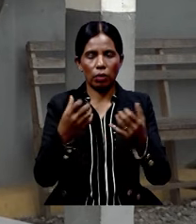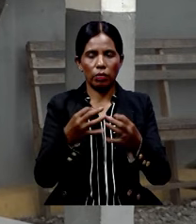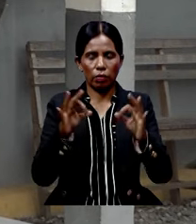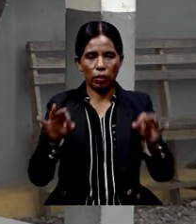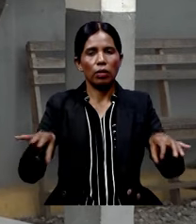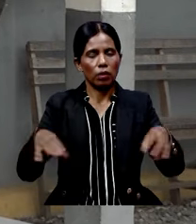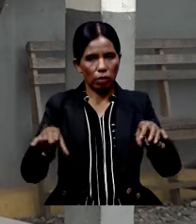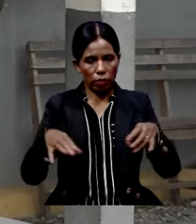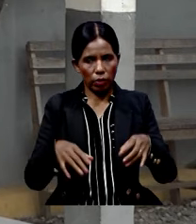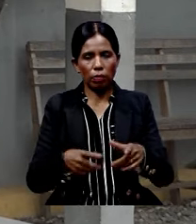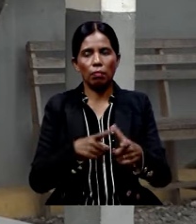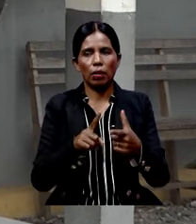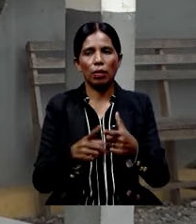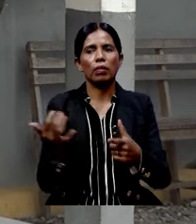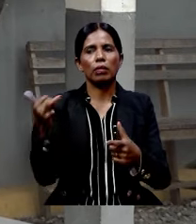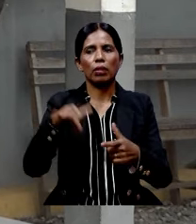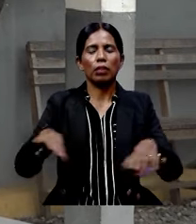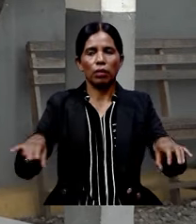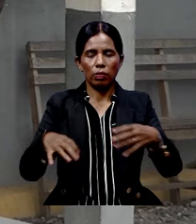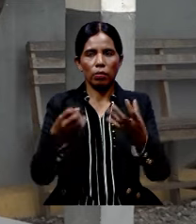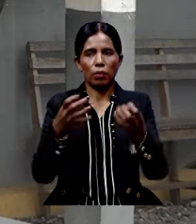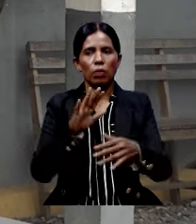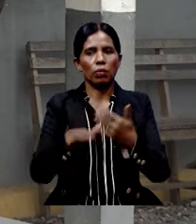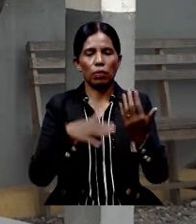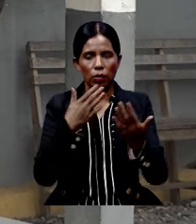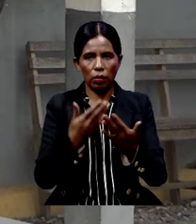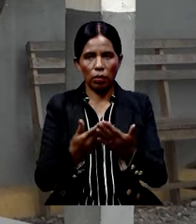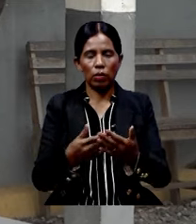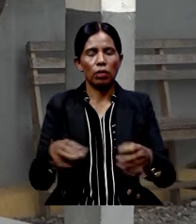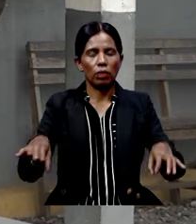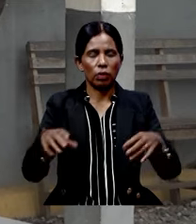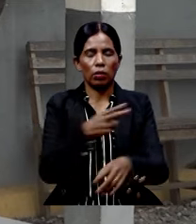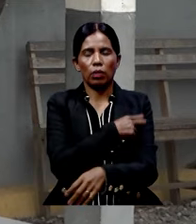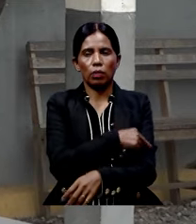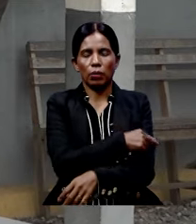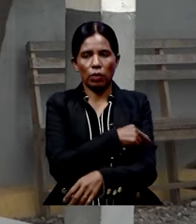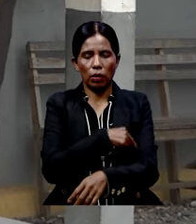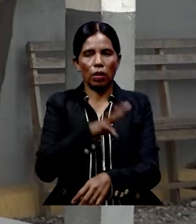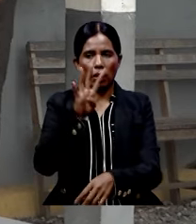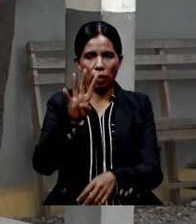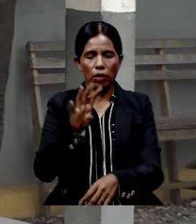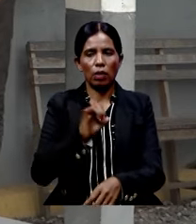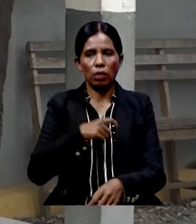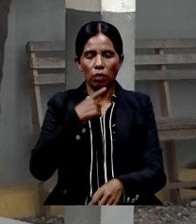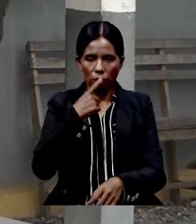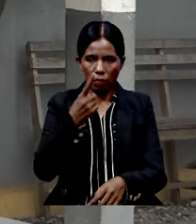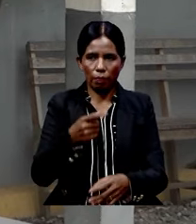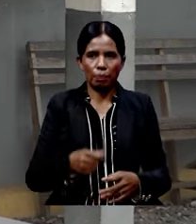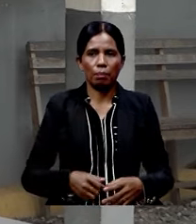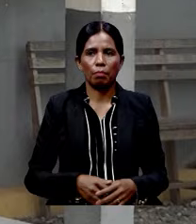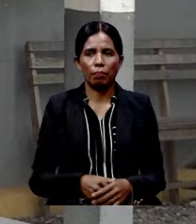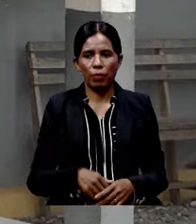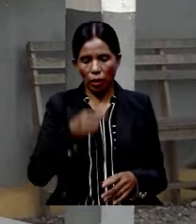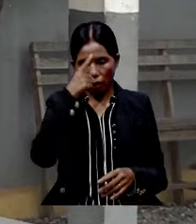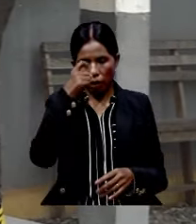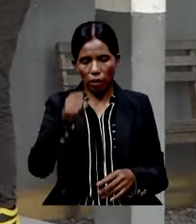contrato, maioria sira ne serviço bara ko toto ne serviço te pus saudi hat nebe onya teve ne. Tamane